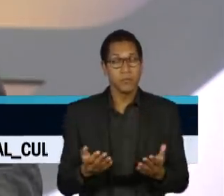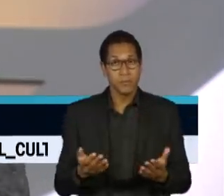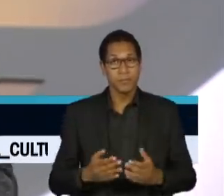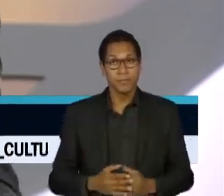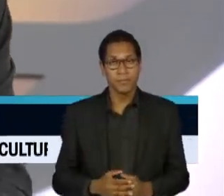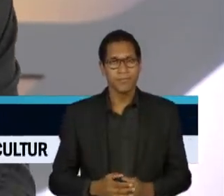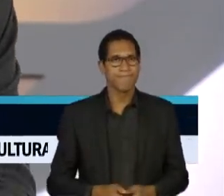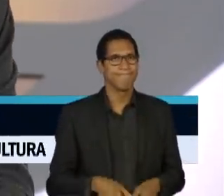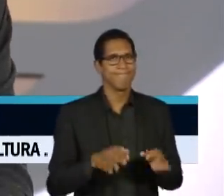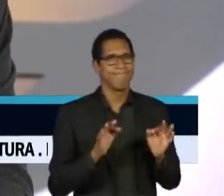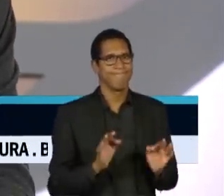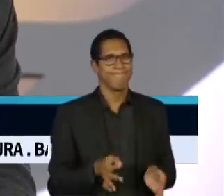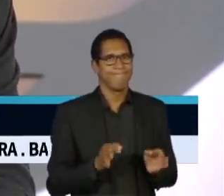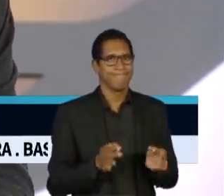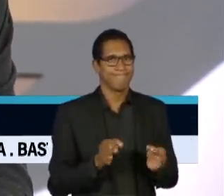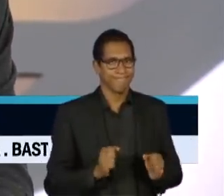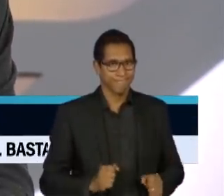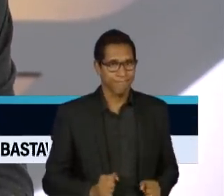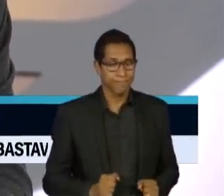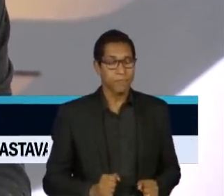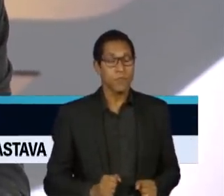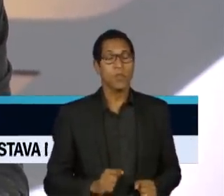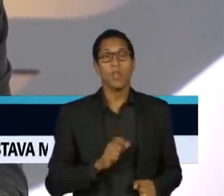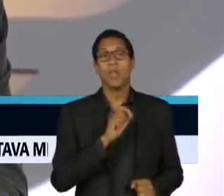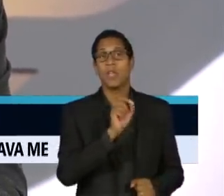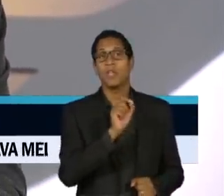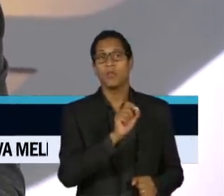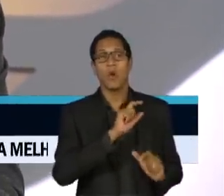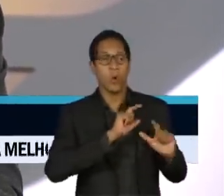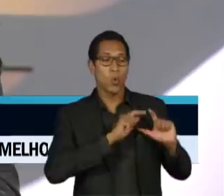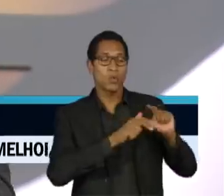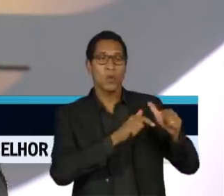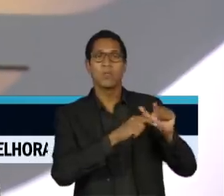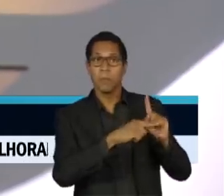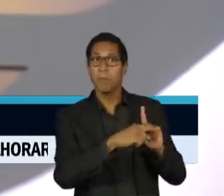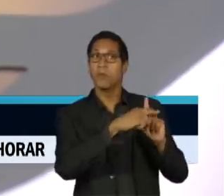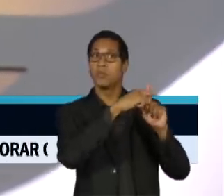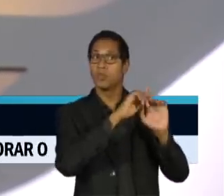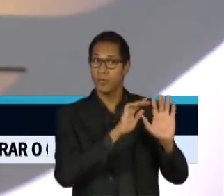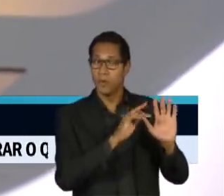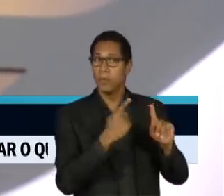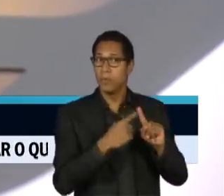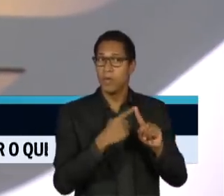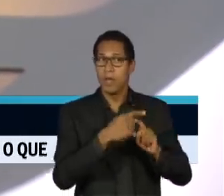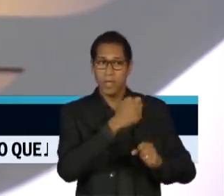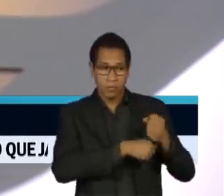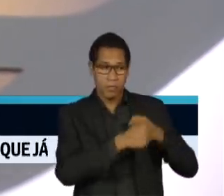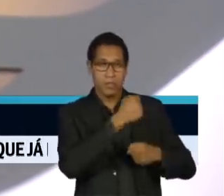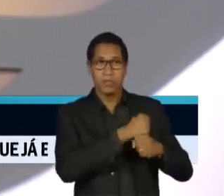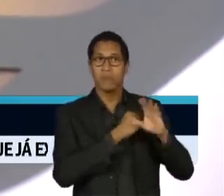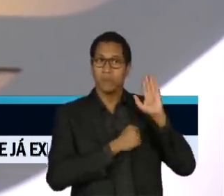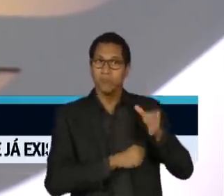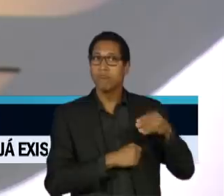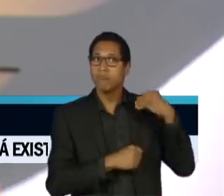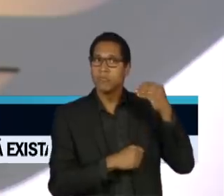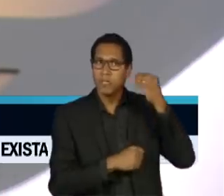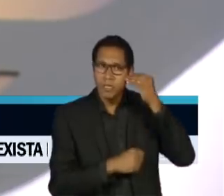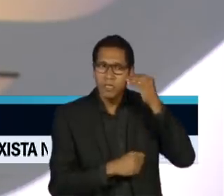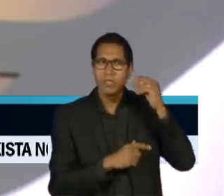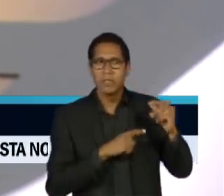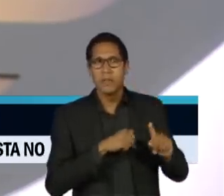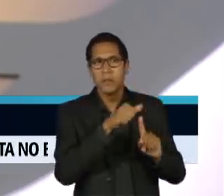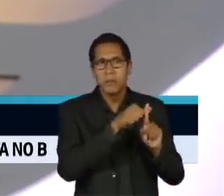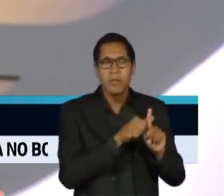Com certeza, e eu acho que é uma reação positiva, porque o que a gente viu acontecer no ano passado, por volta de setembro, outubro, foi